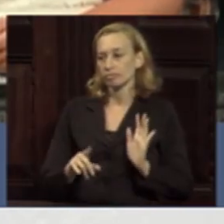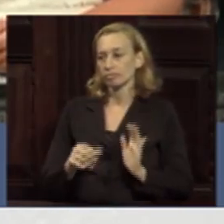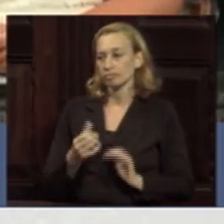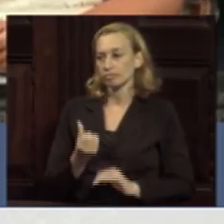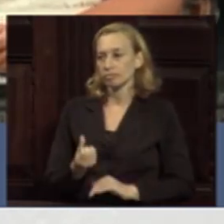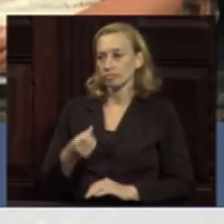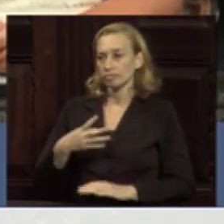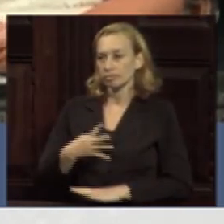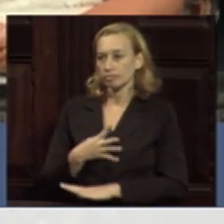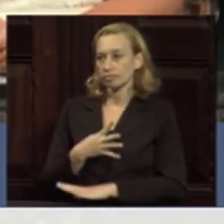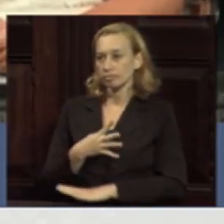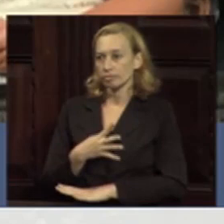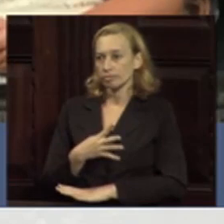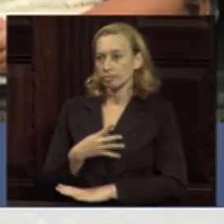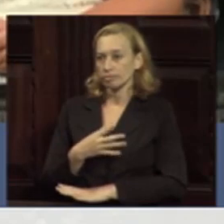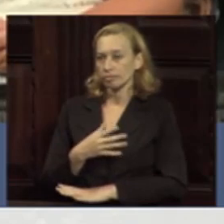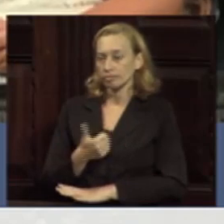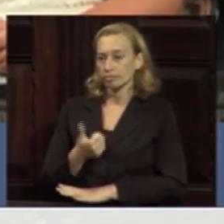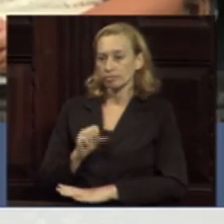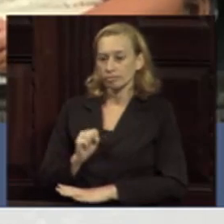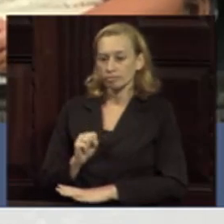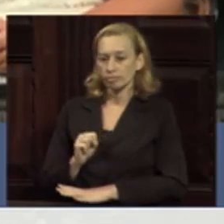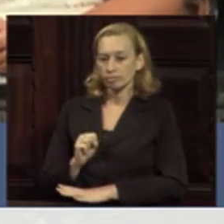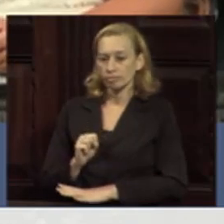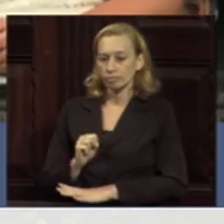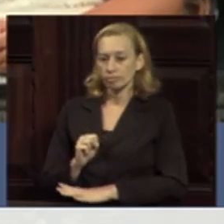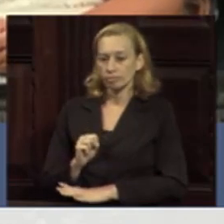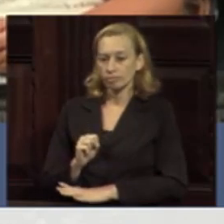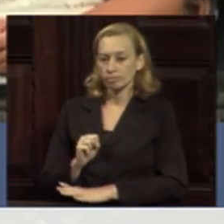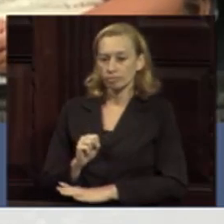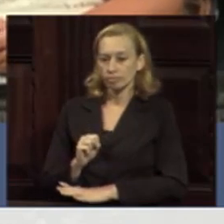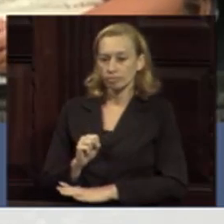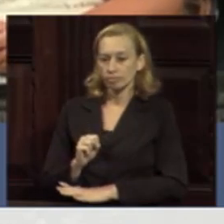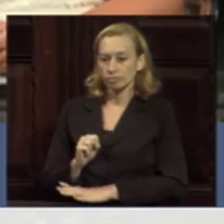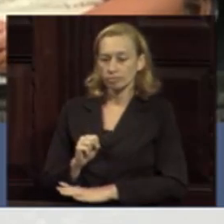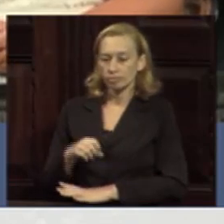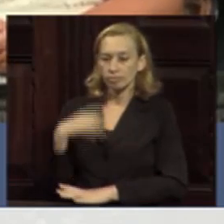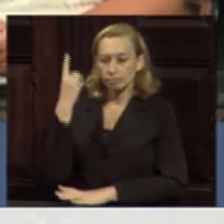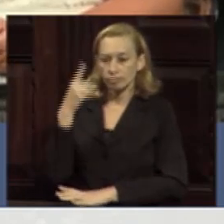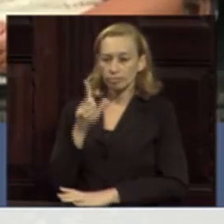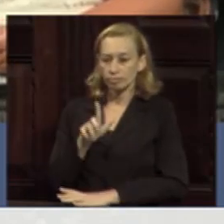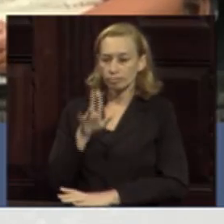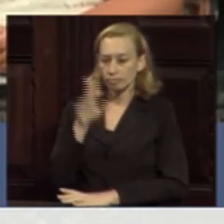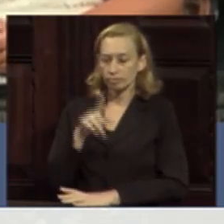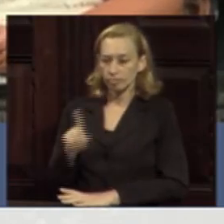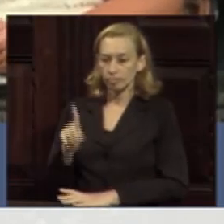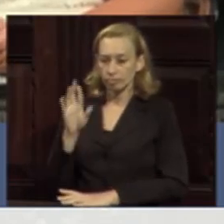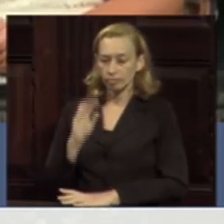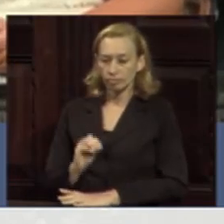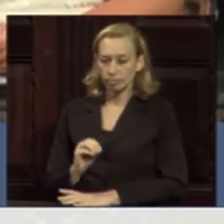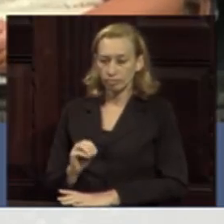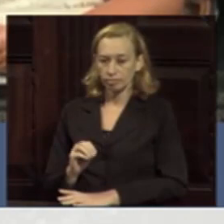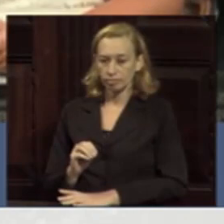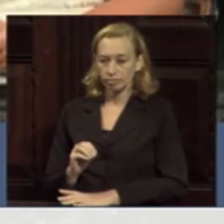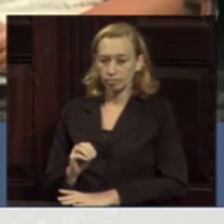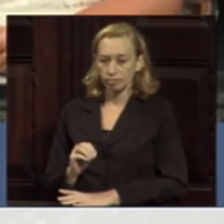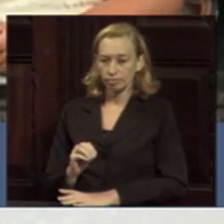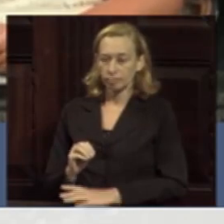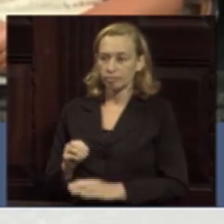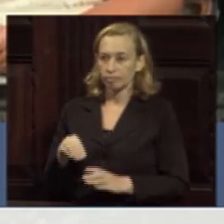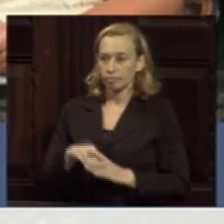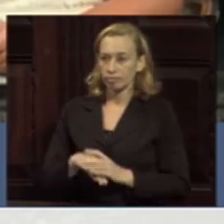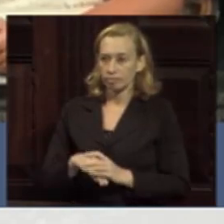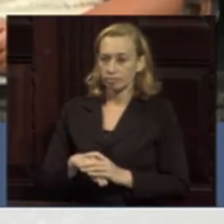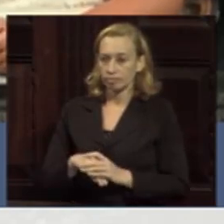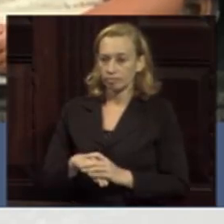64-2018, de acordo com o parágrafo 1º do artigo 47 do regimento interno, de autoria dos deputados Luiz Paulo e Marta Rocha. Autor, deputado Luiz Paulo. Em